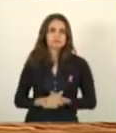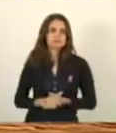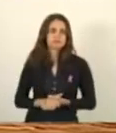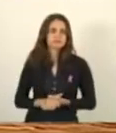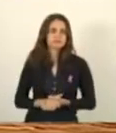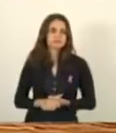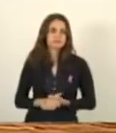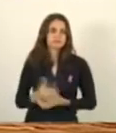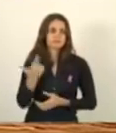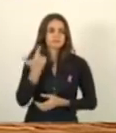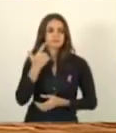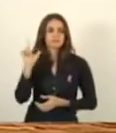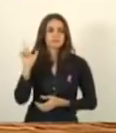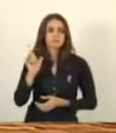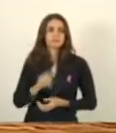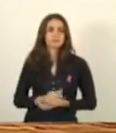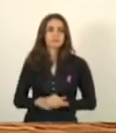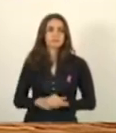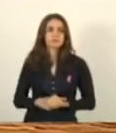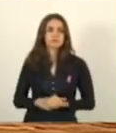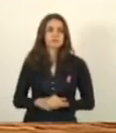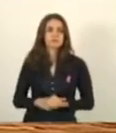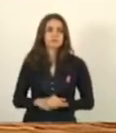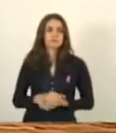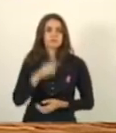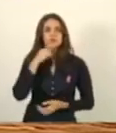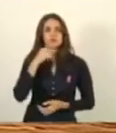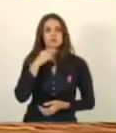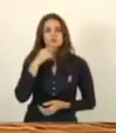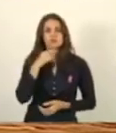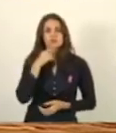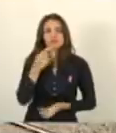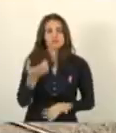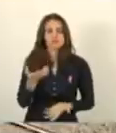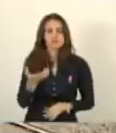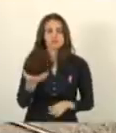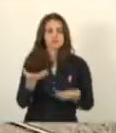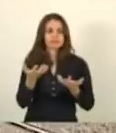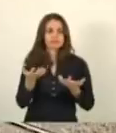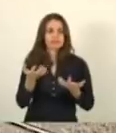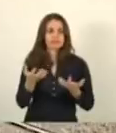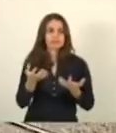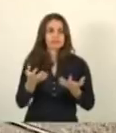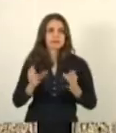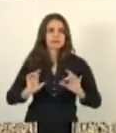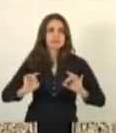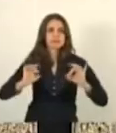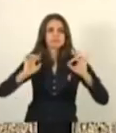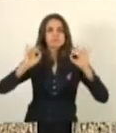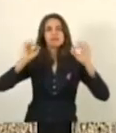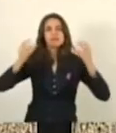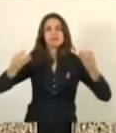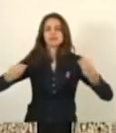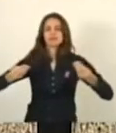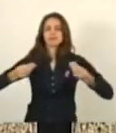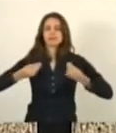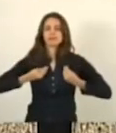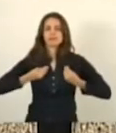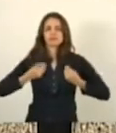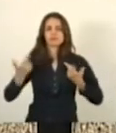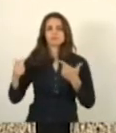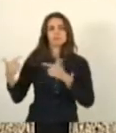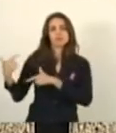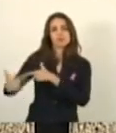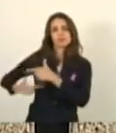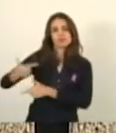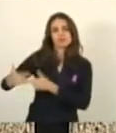Outra homenagem. Não adianta querer ser homenageado sem não ter um trabalho igual a gente tem de muitos